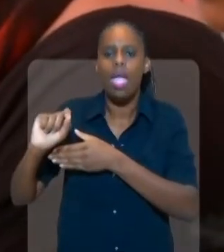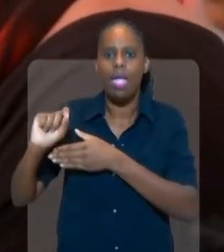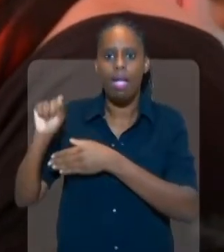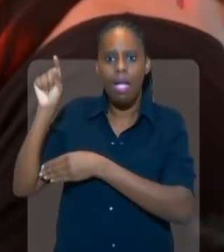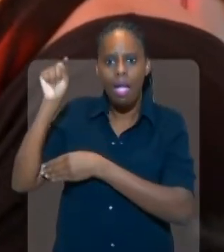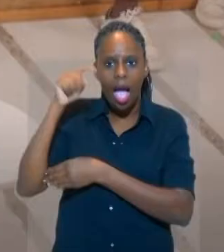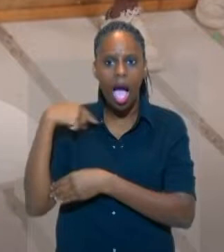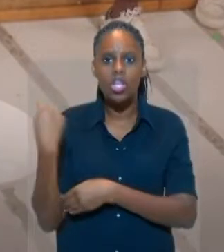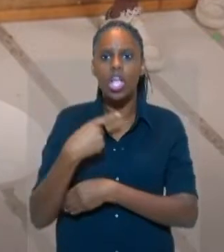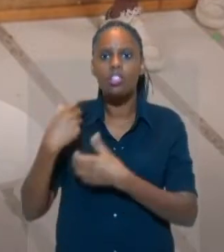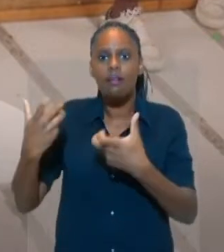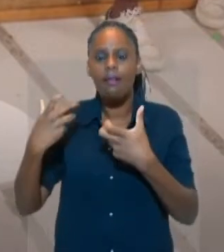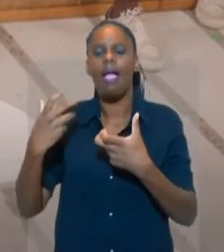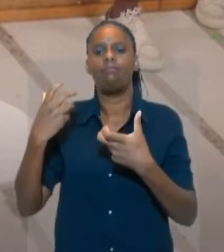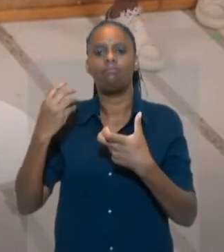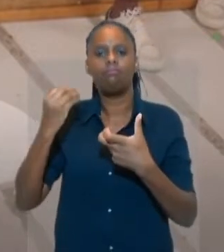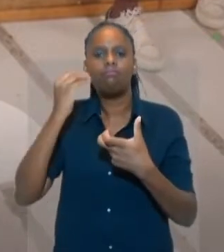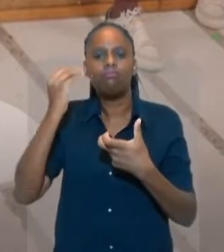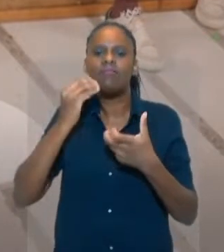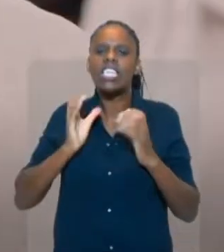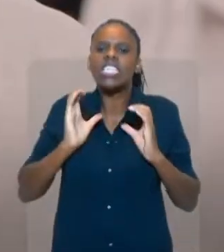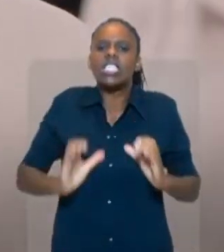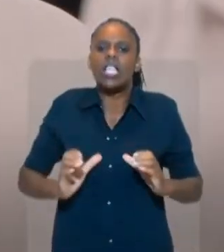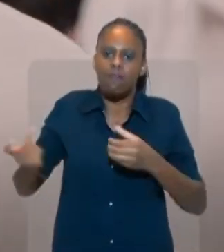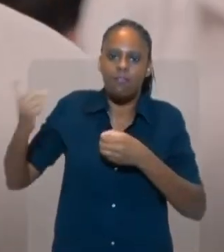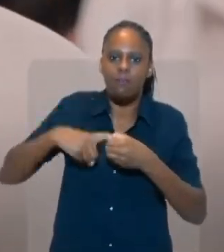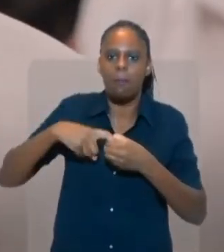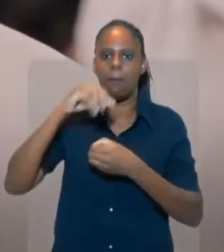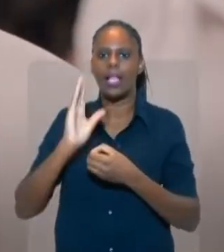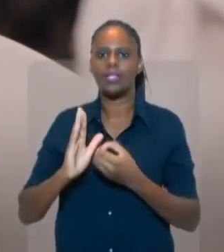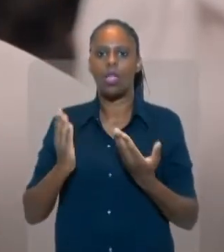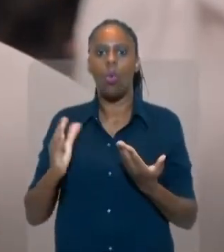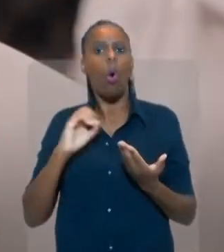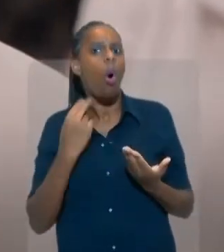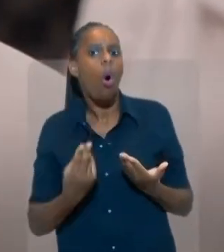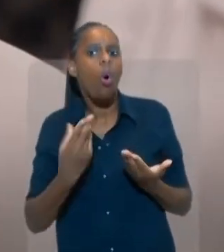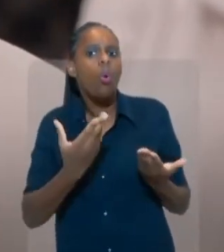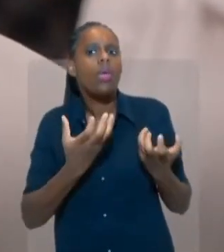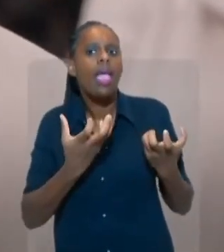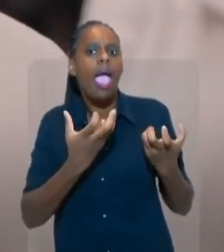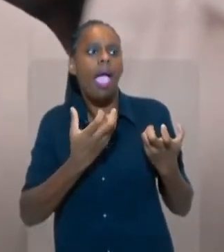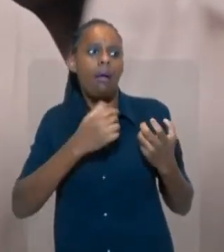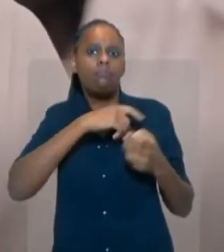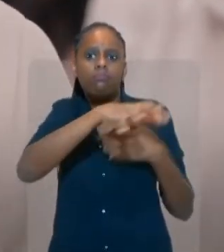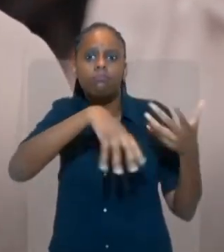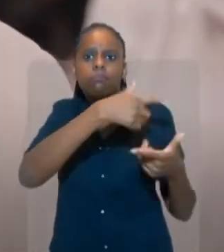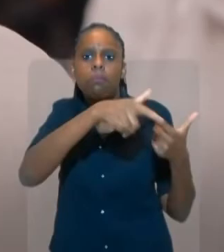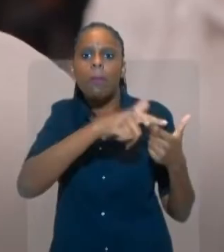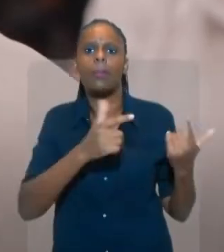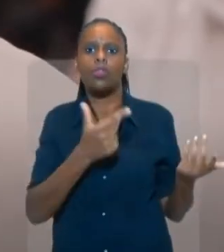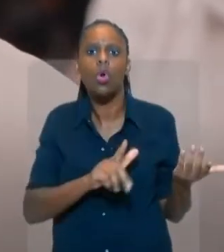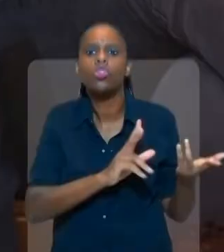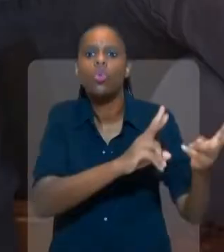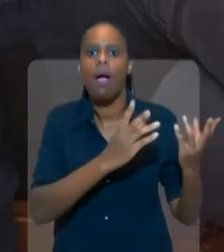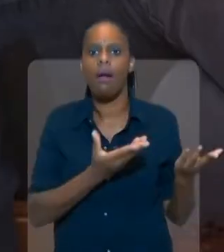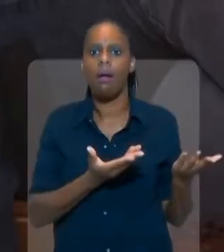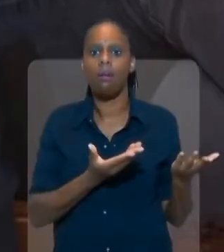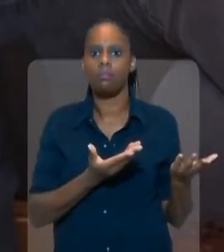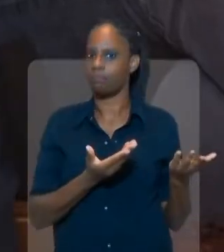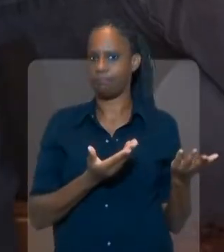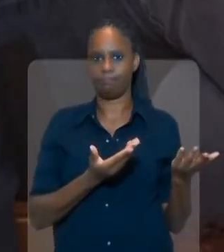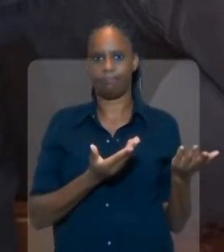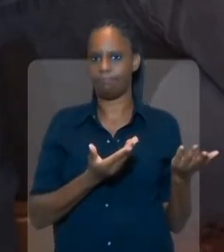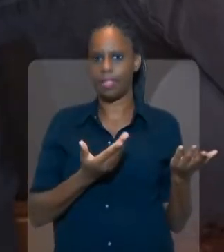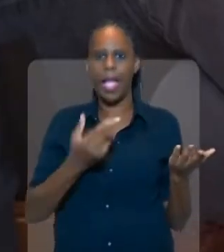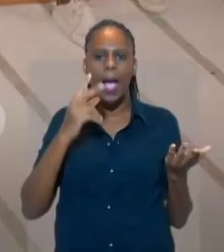em jogo, essa gente quer restabelecer a civilidade nesse país ou a gente quer continuar com essa barbárie?